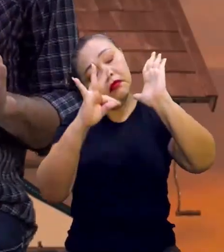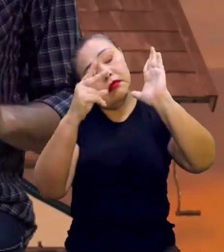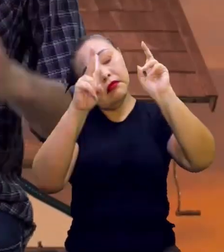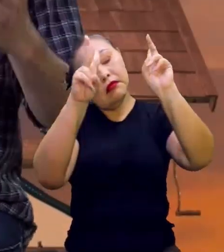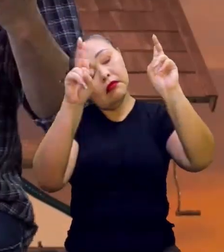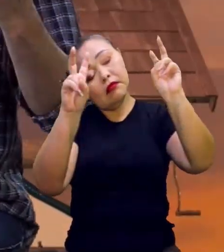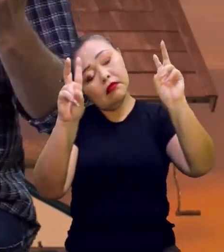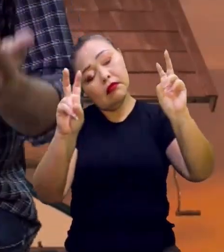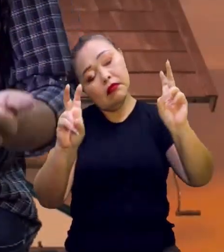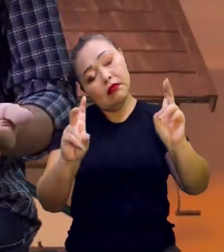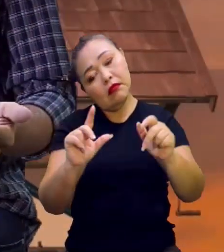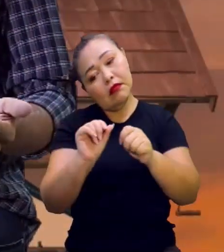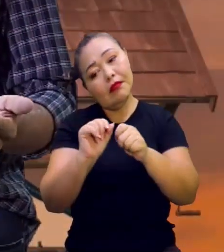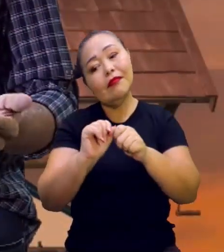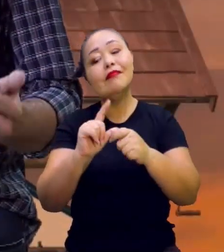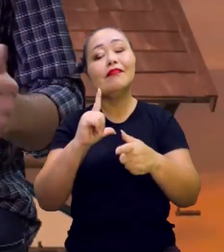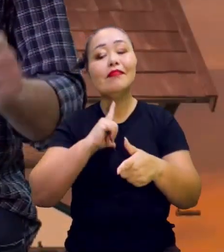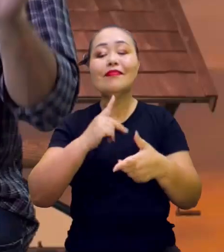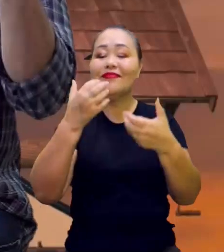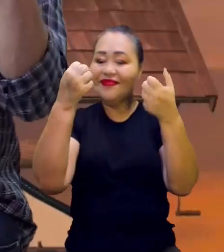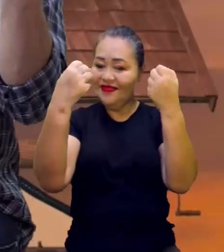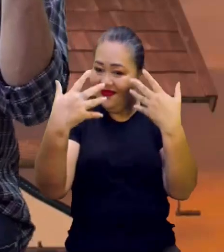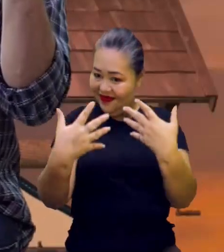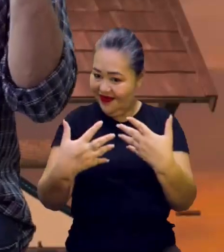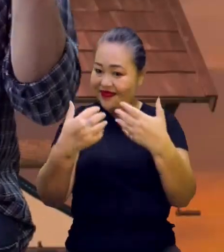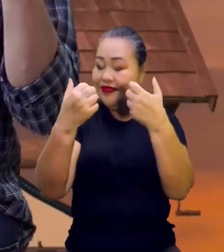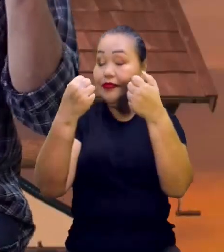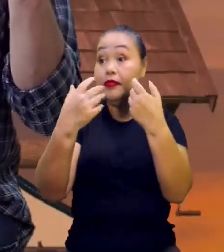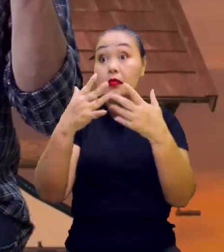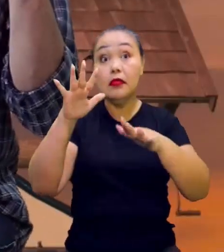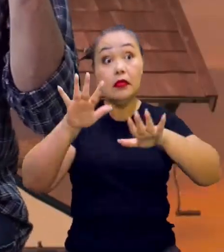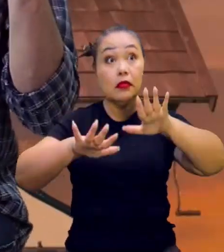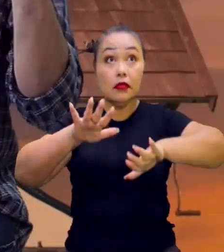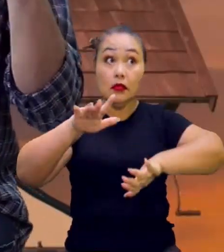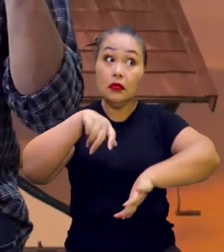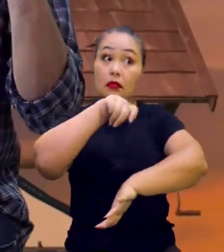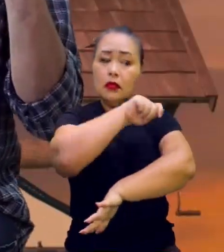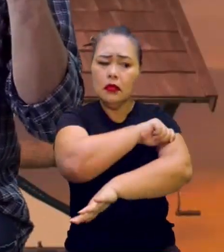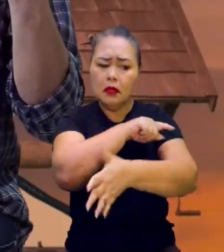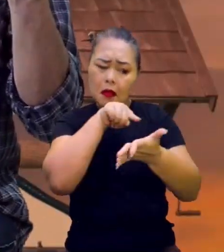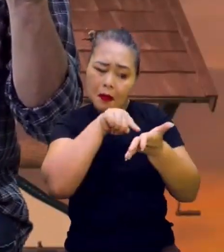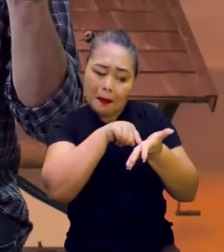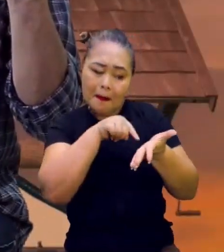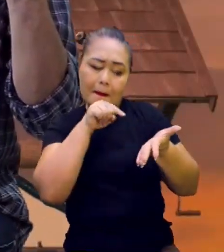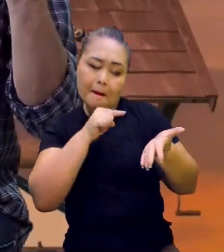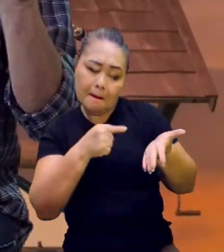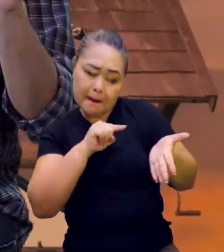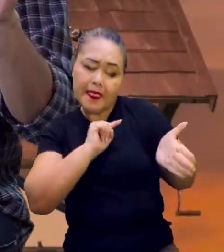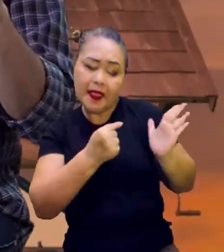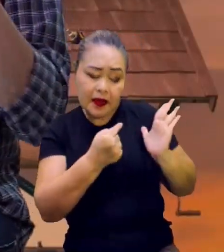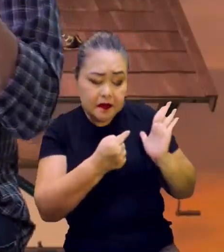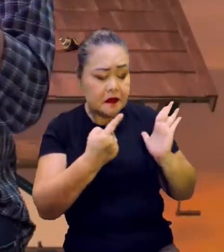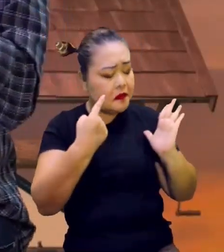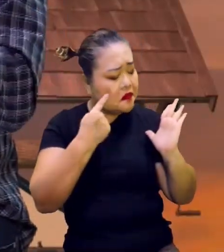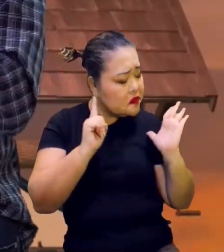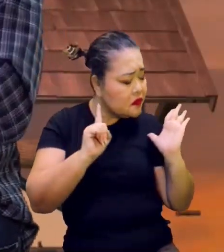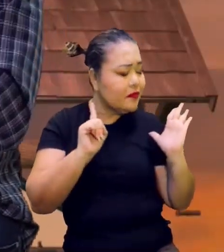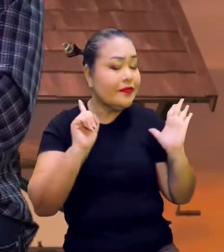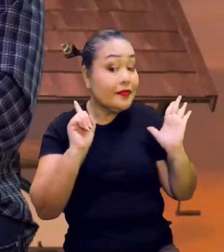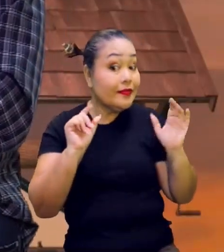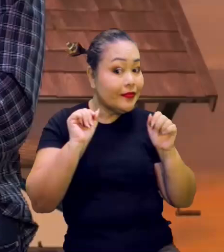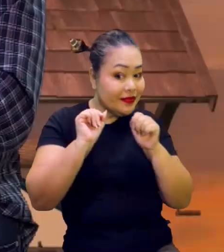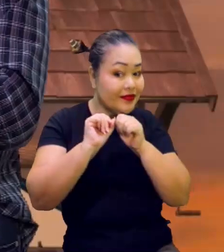abordar. Se algum estudante vê, essa atividade aqui, esse assunto aqui, a gente já faz lá na